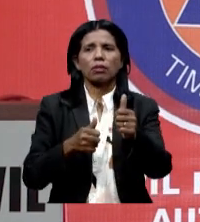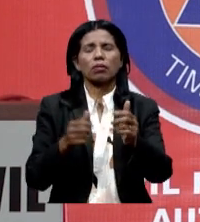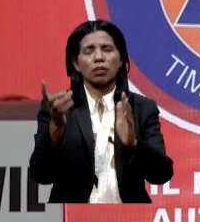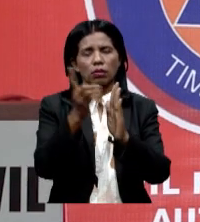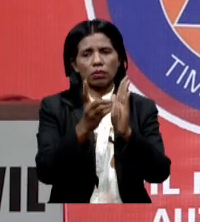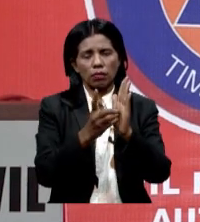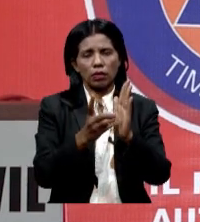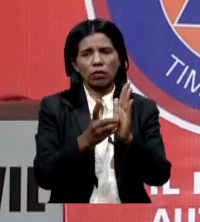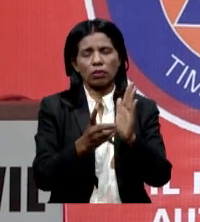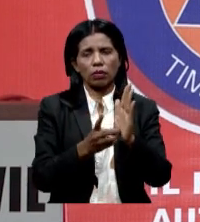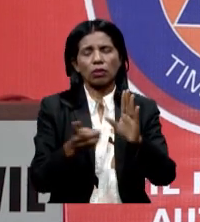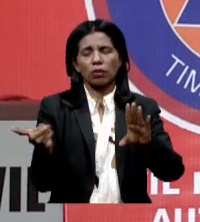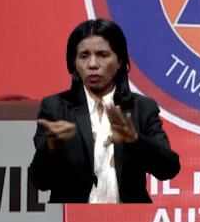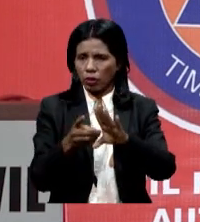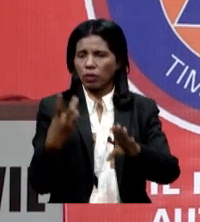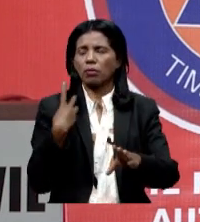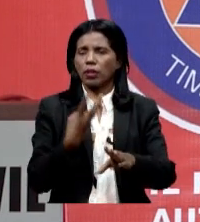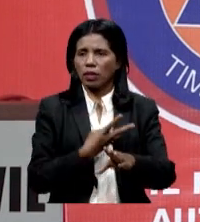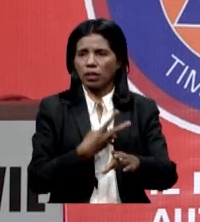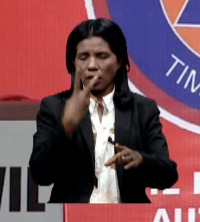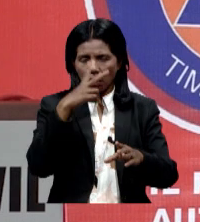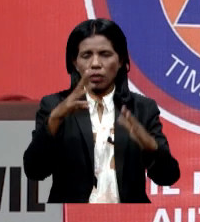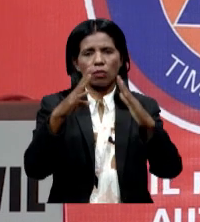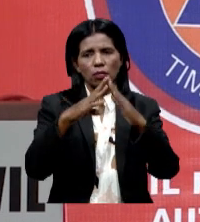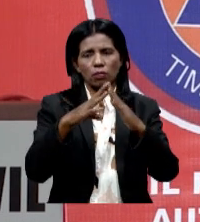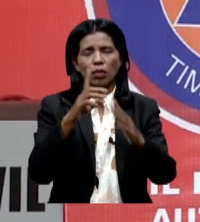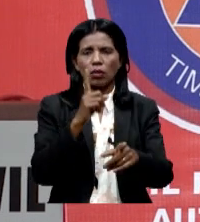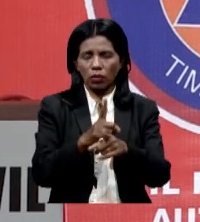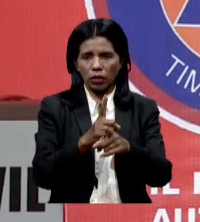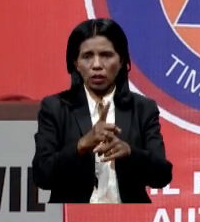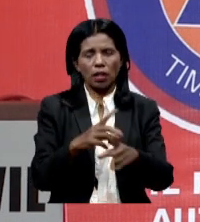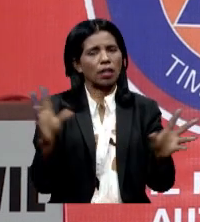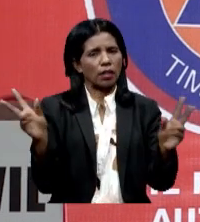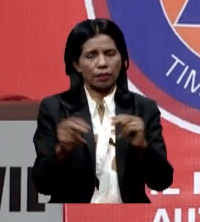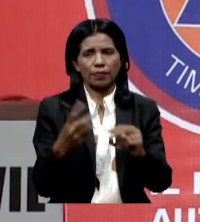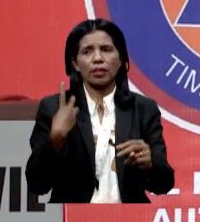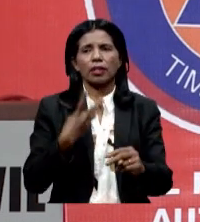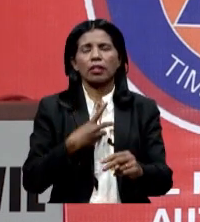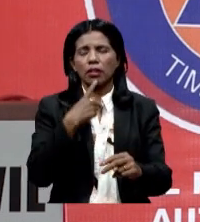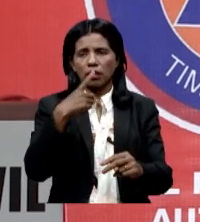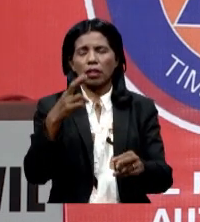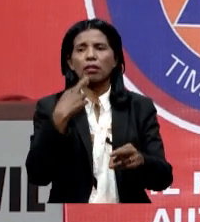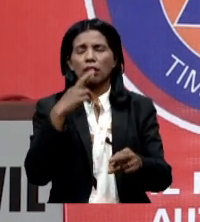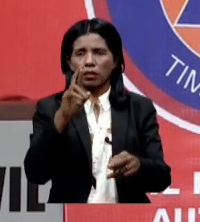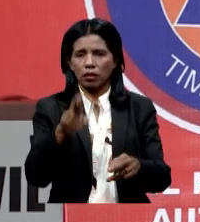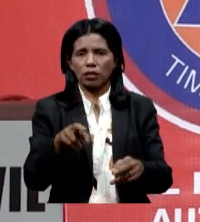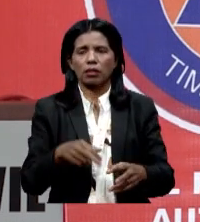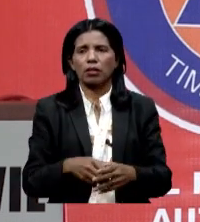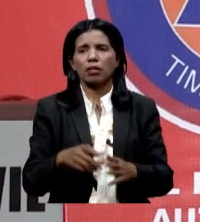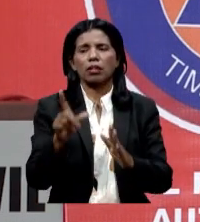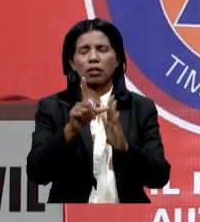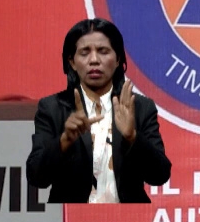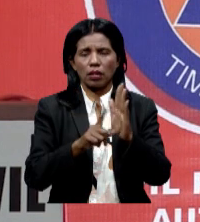BMIA, e está ré. Ida no uma rasika lah. Ida vale ita presiden mas resolve tamba ia decreto lei